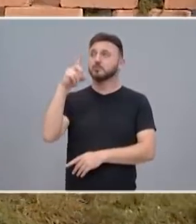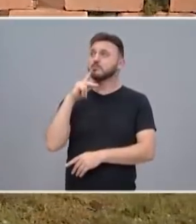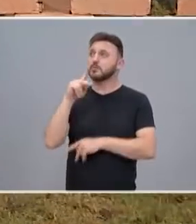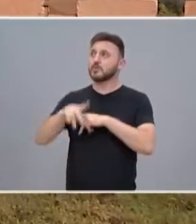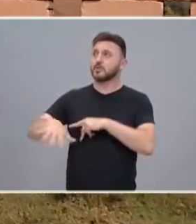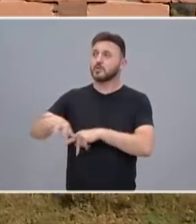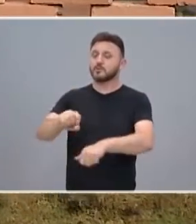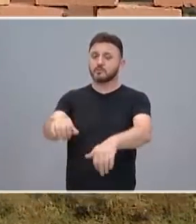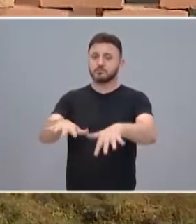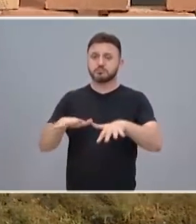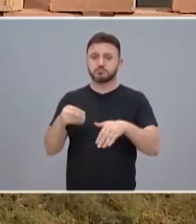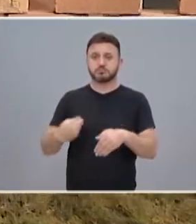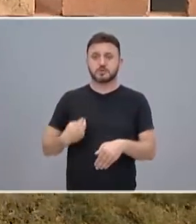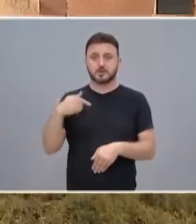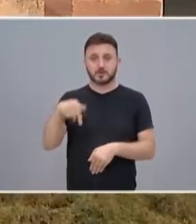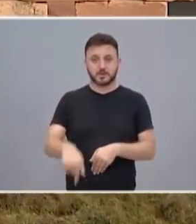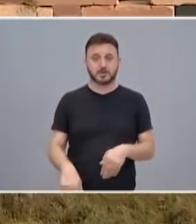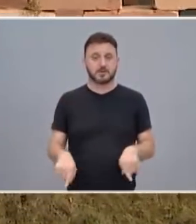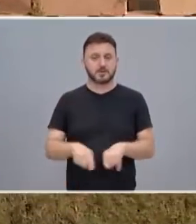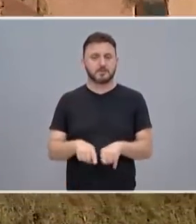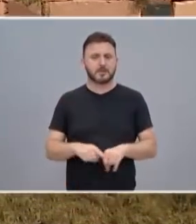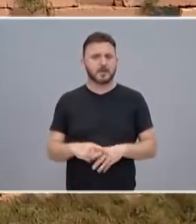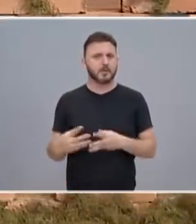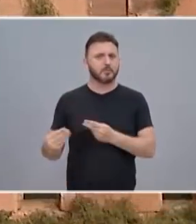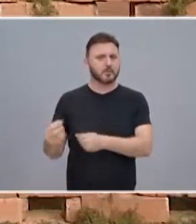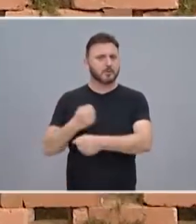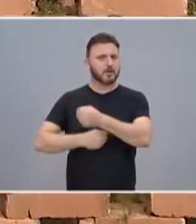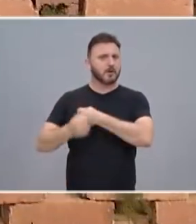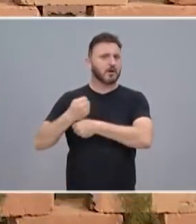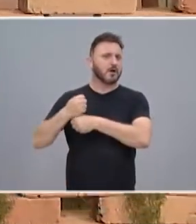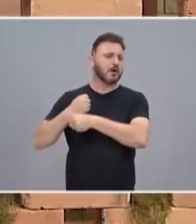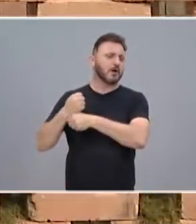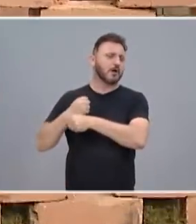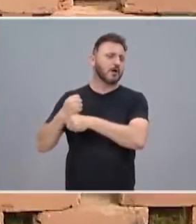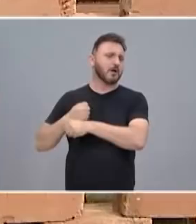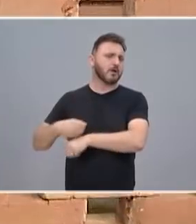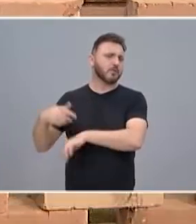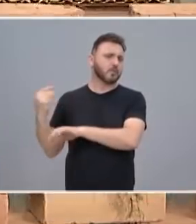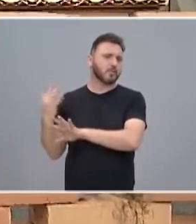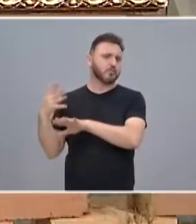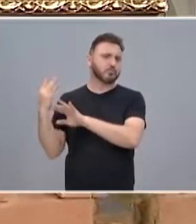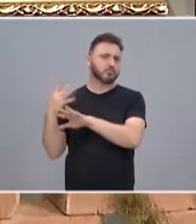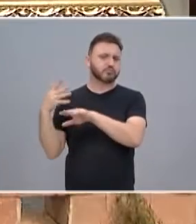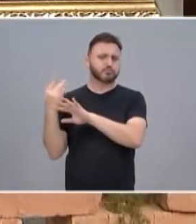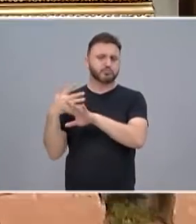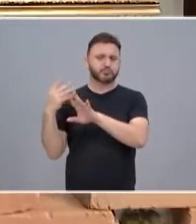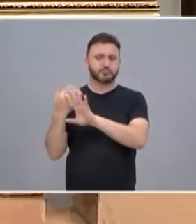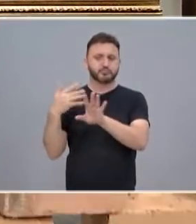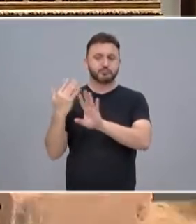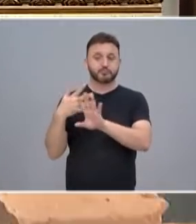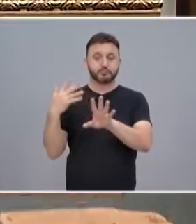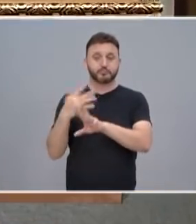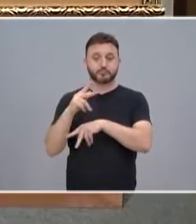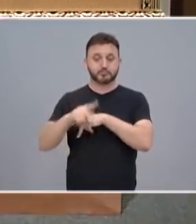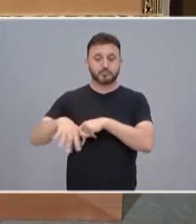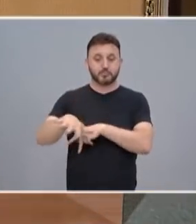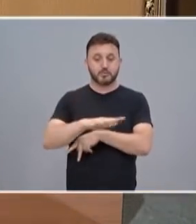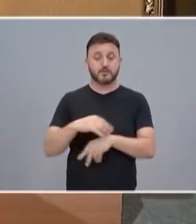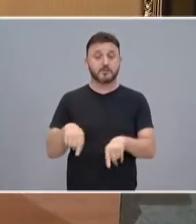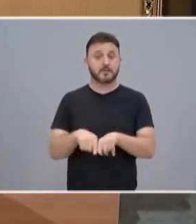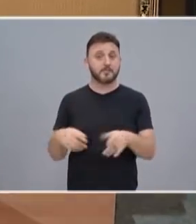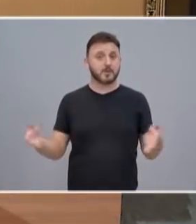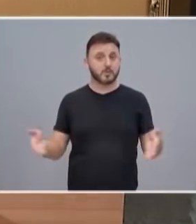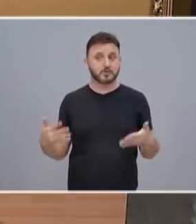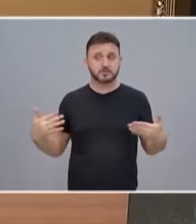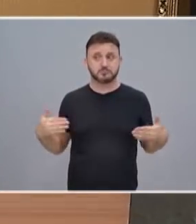como há centenas de anos atrás caminhava ao redor de Jericó, hoje o povo também caminha,